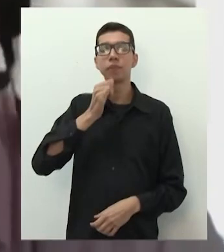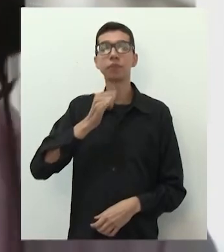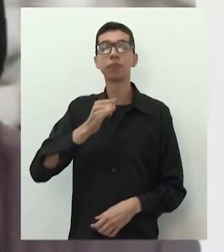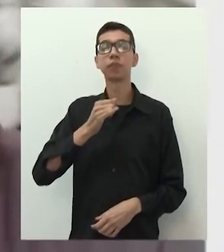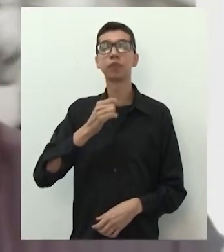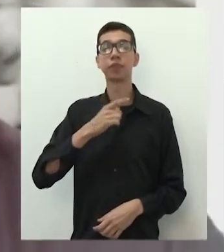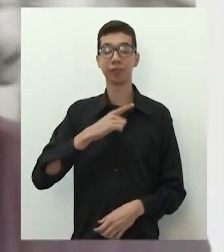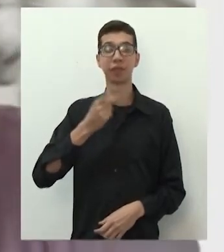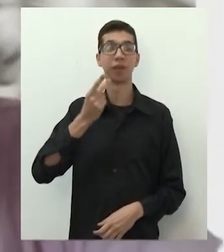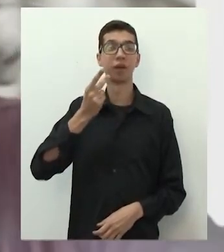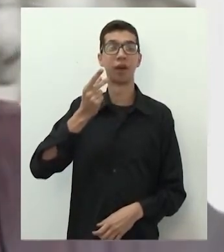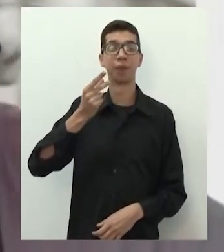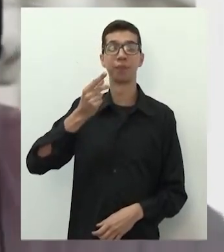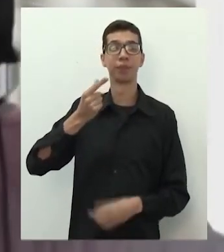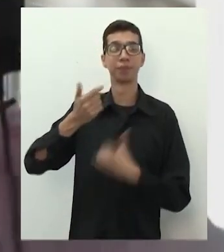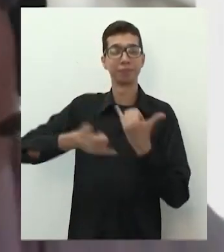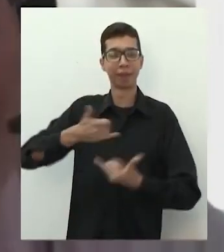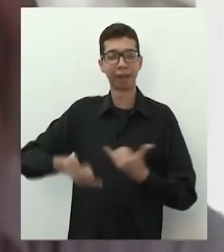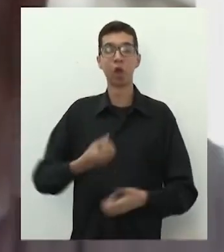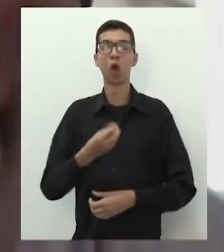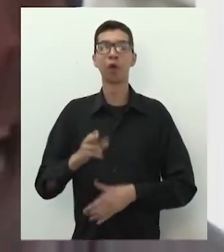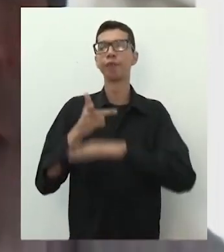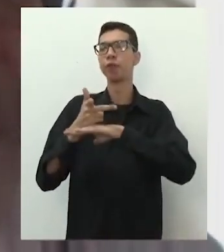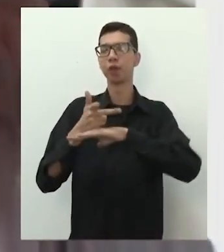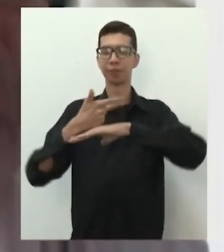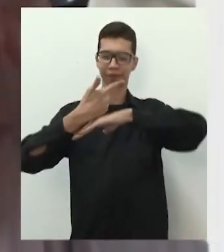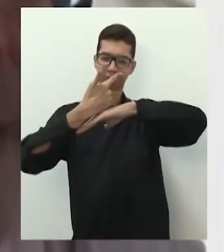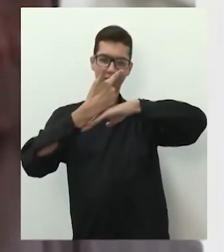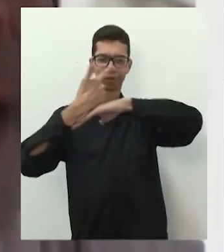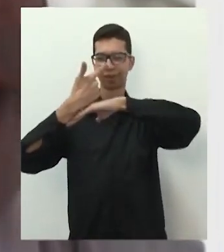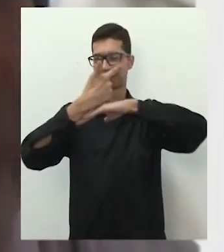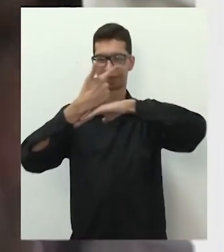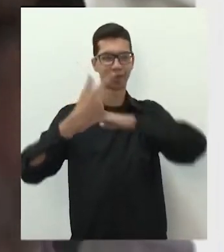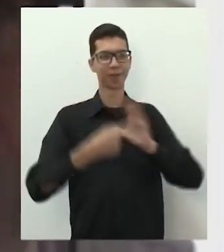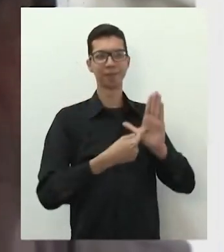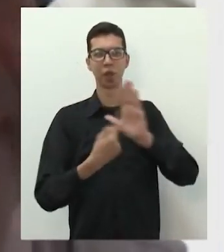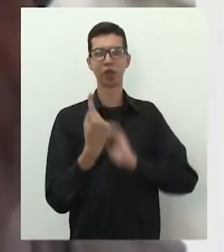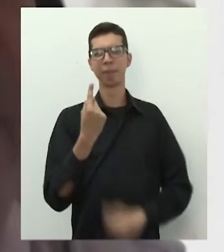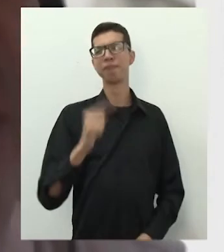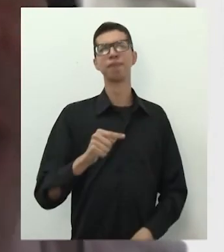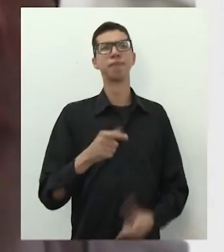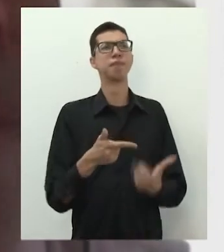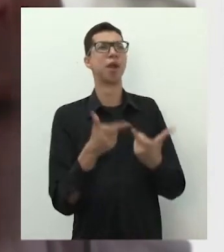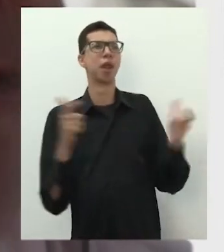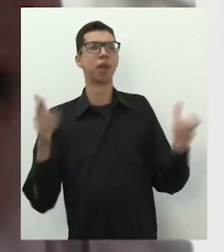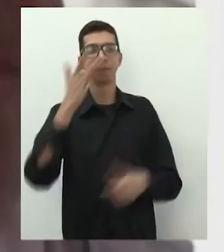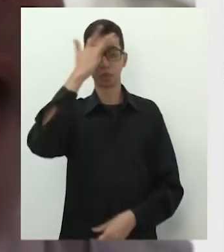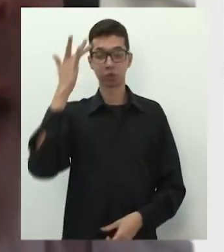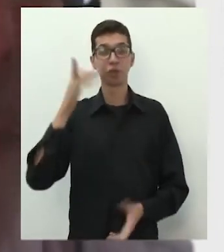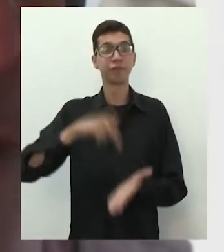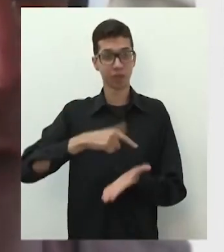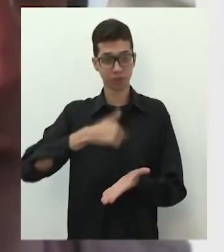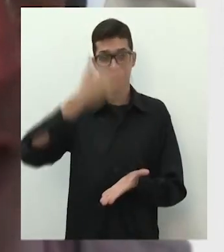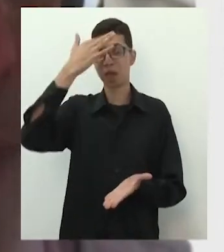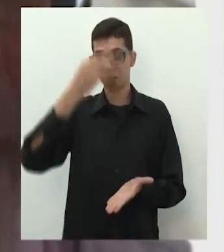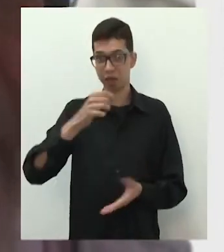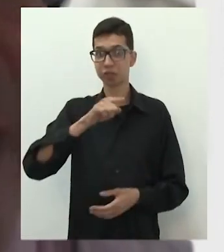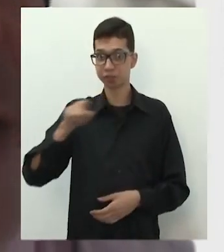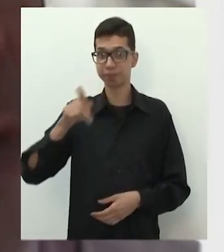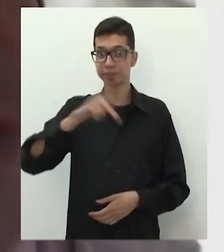mais um desafio. Então eu tenho 20% de nudes, eu tenho 15% de automutilação, eu tenho